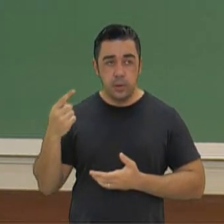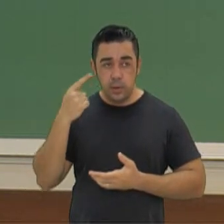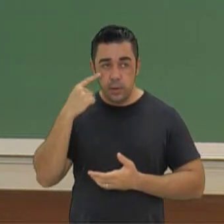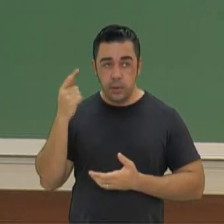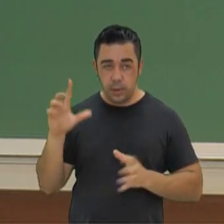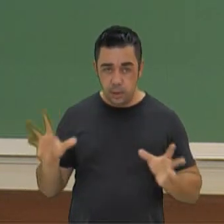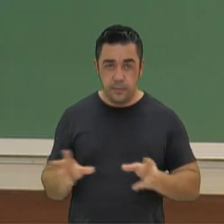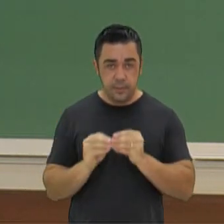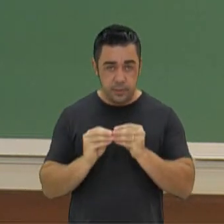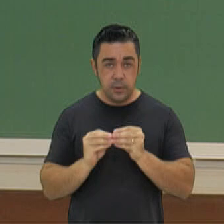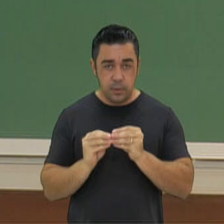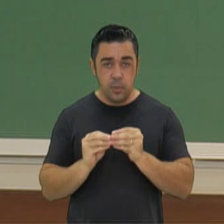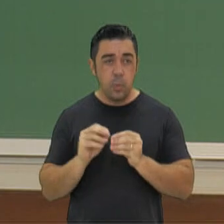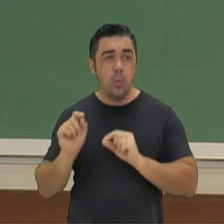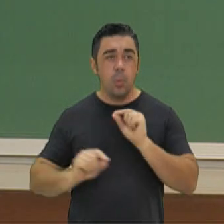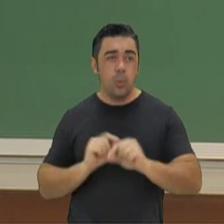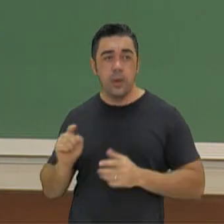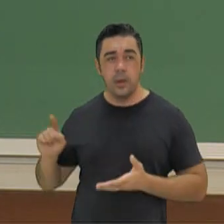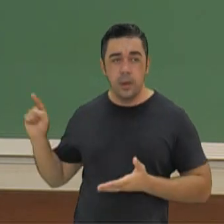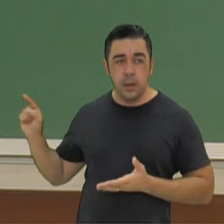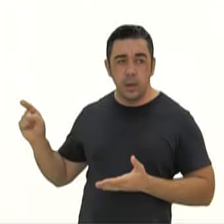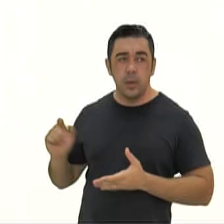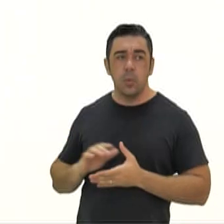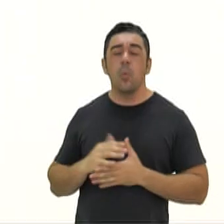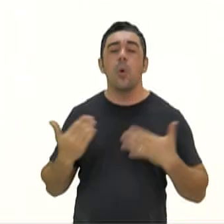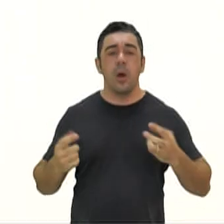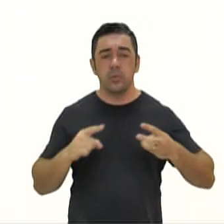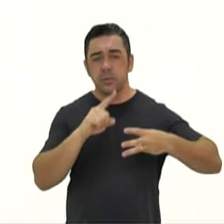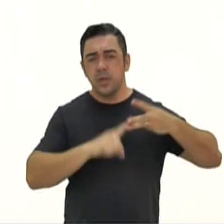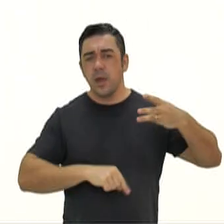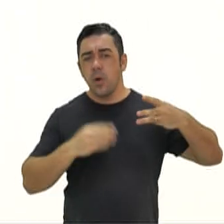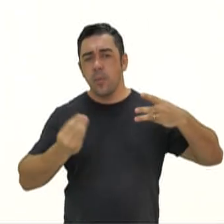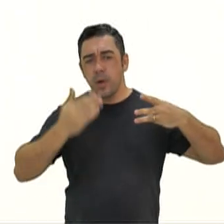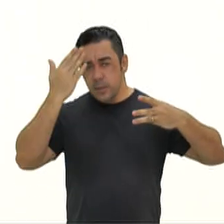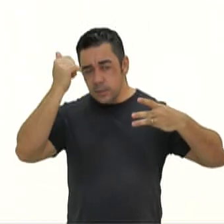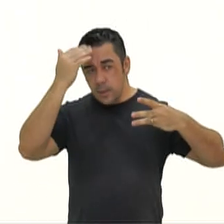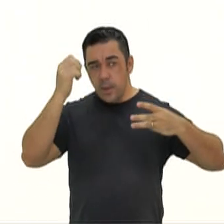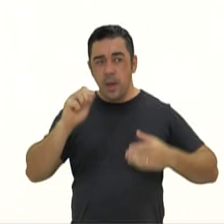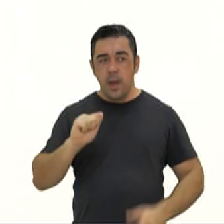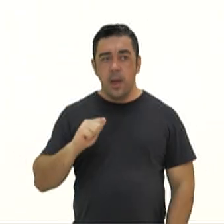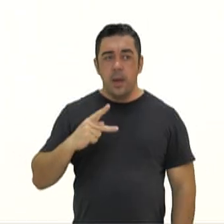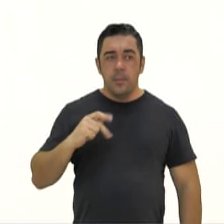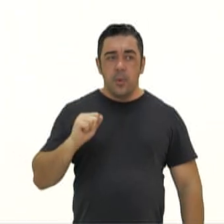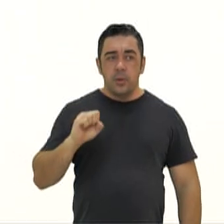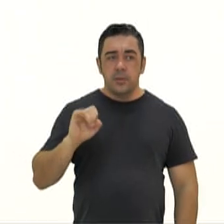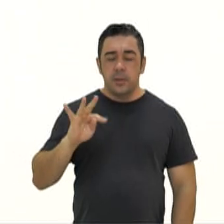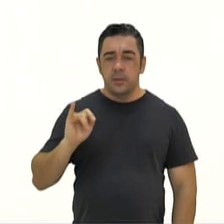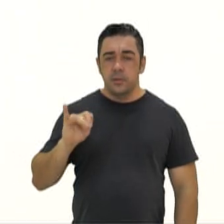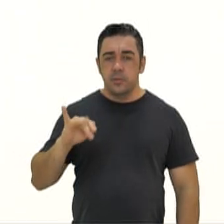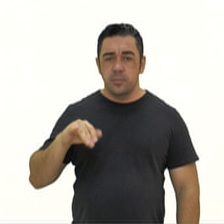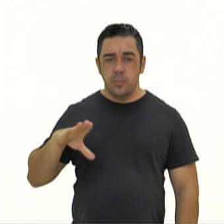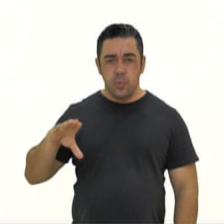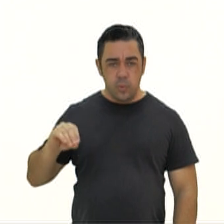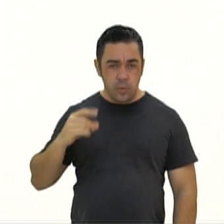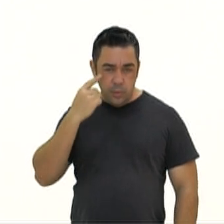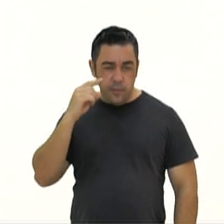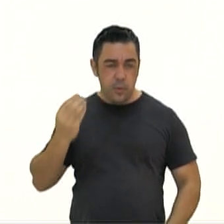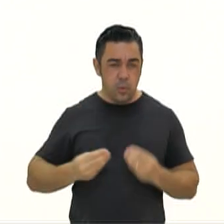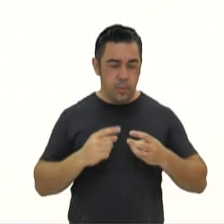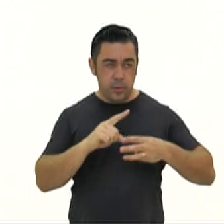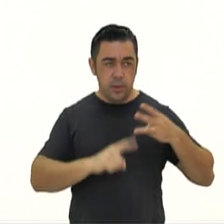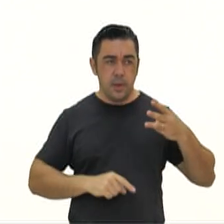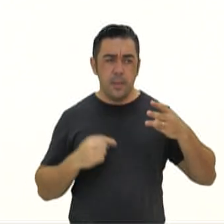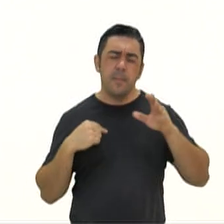uma revisãozinha, aqui. E agora, prof, como que eu vou saber o que é aposematismo, mimetismo e camuflagem? Sempre se